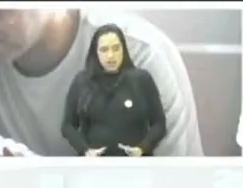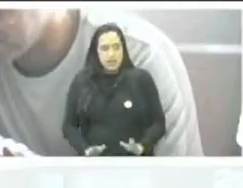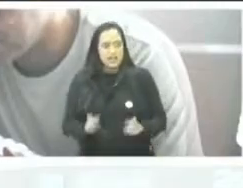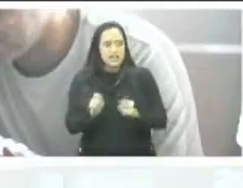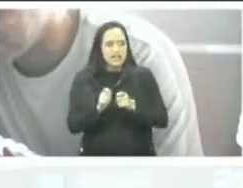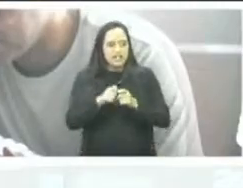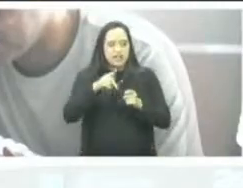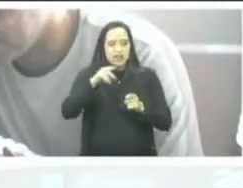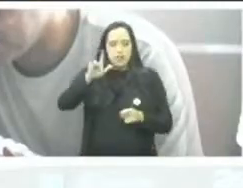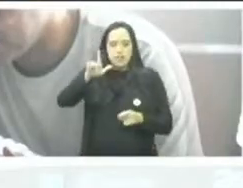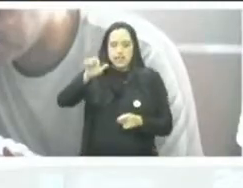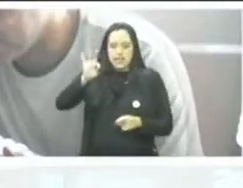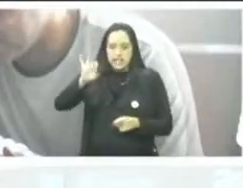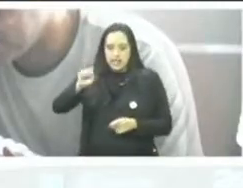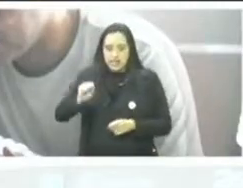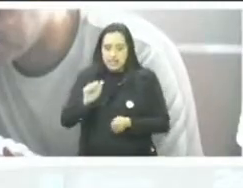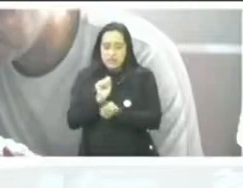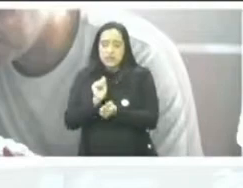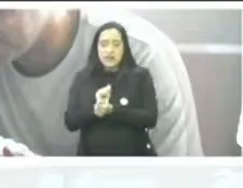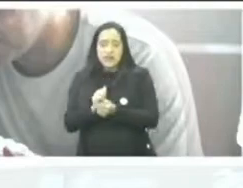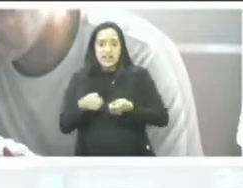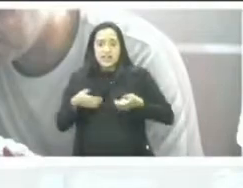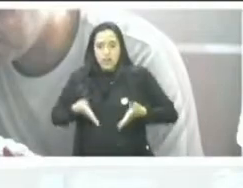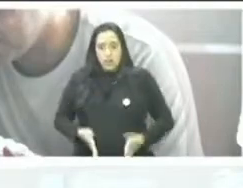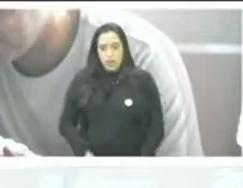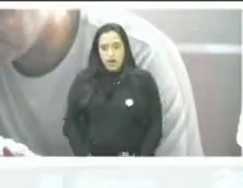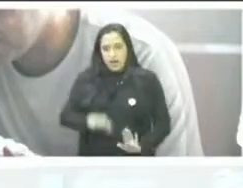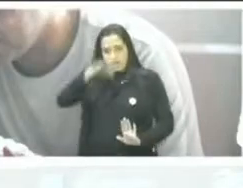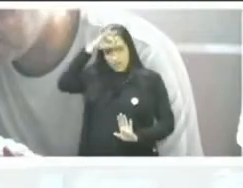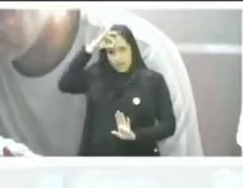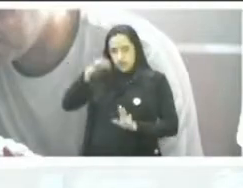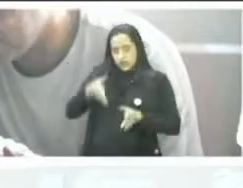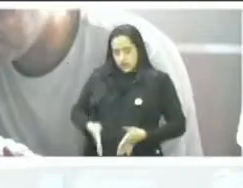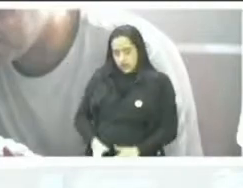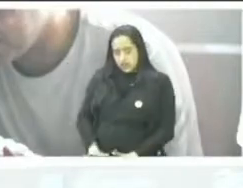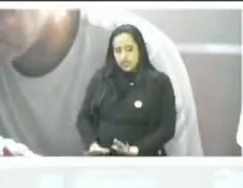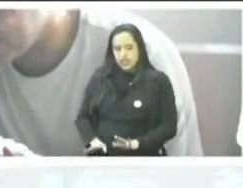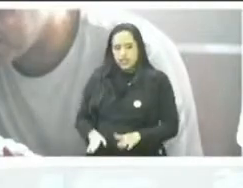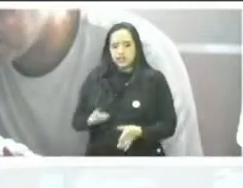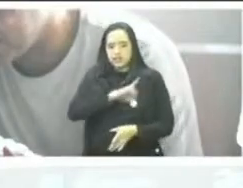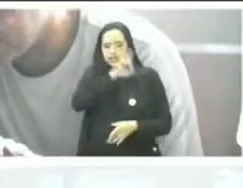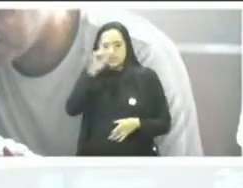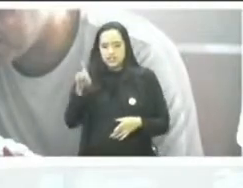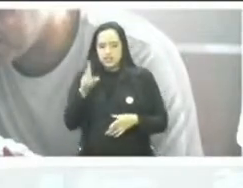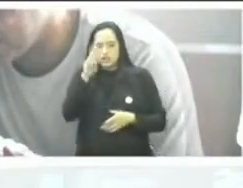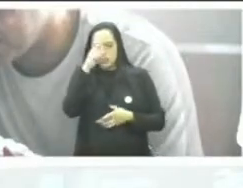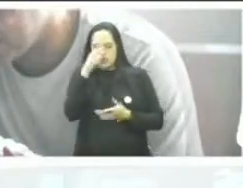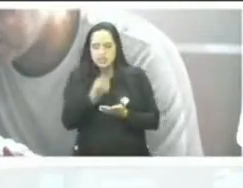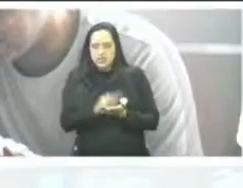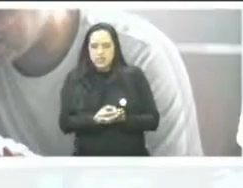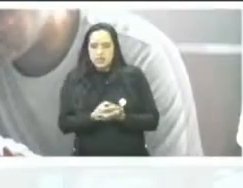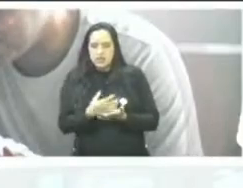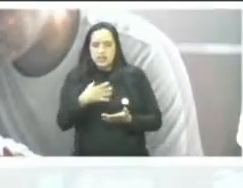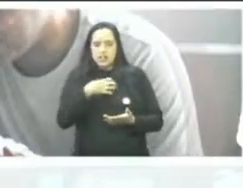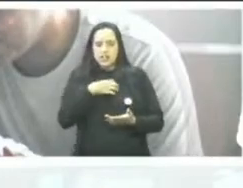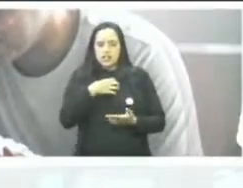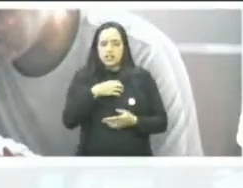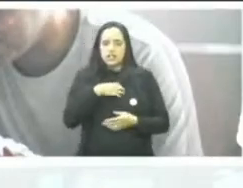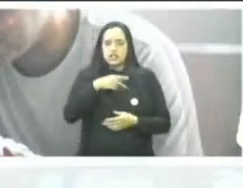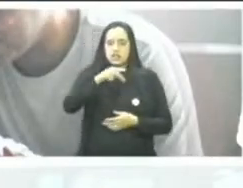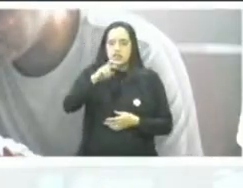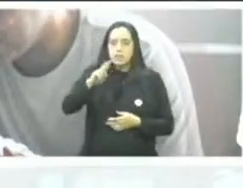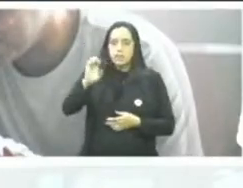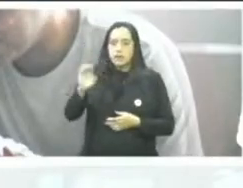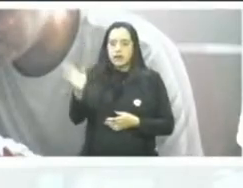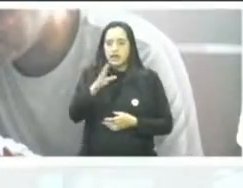normal. Até que um dia, não vou nem dizer que passei mal, porque eu tive pré-eclâmpsia, mas eu não tive nenhum